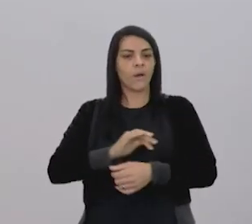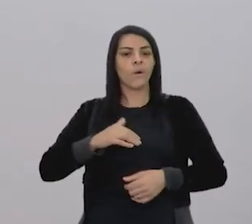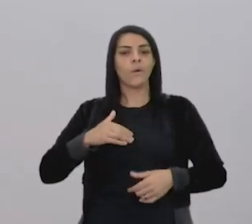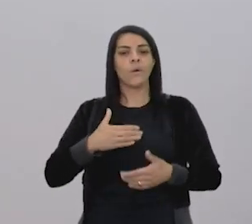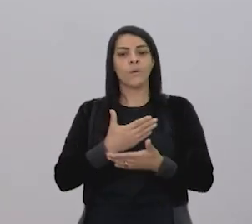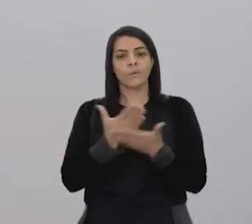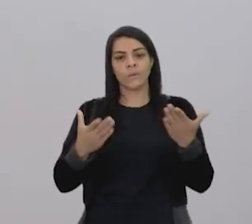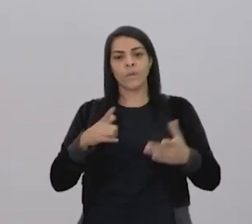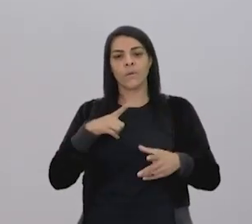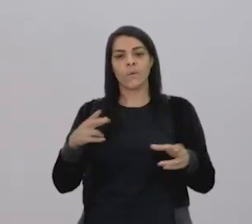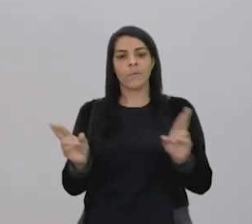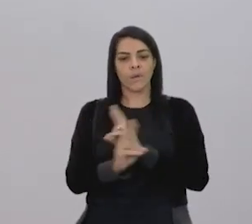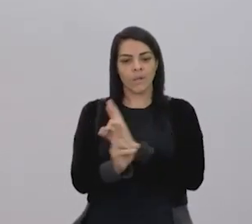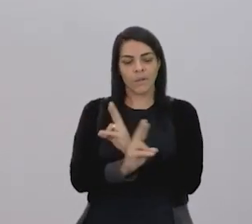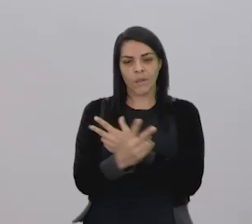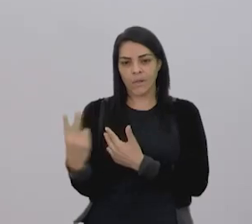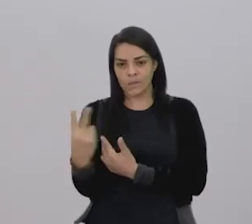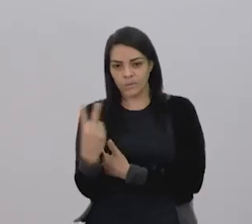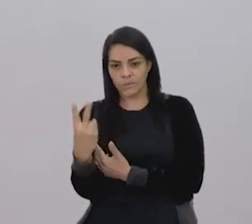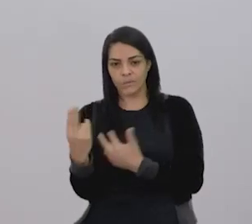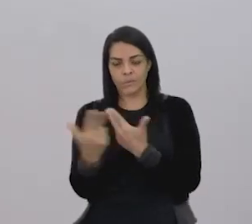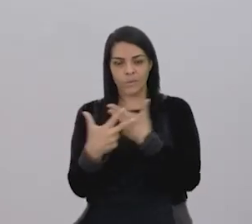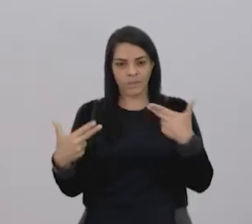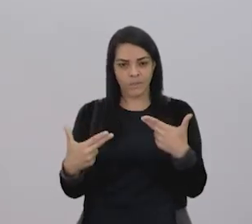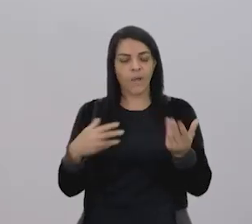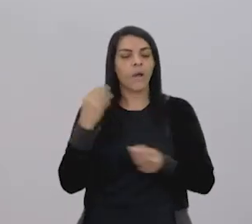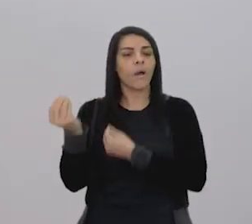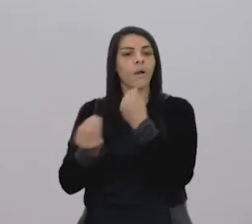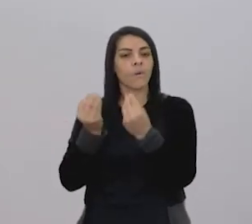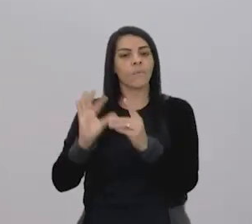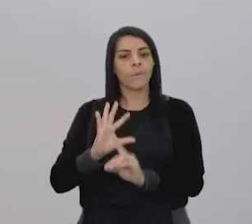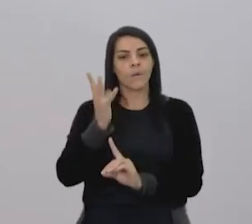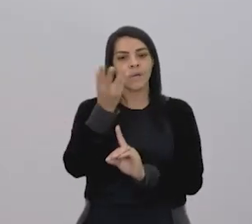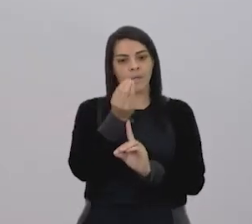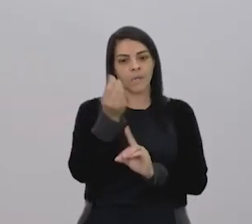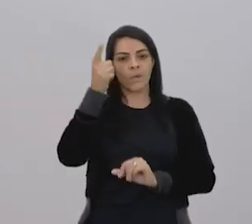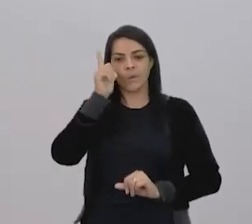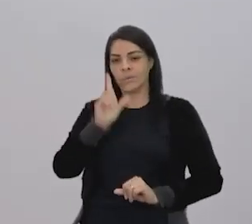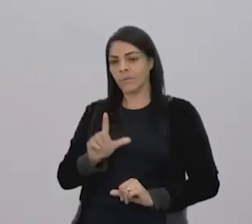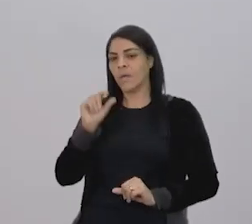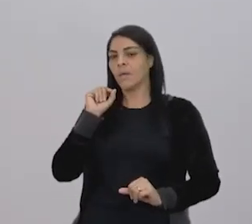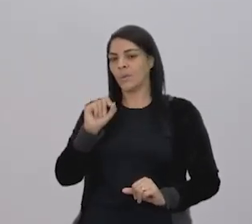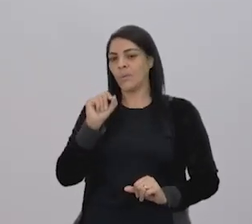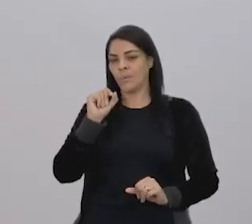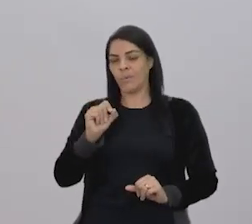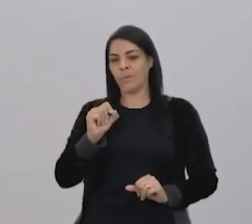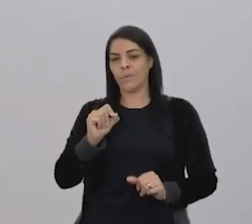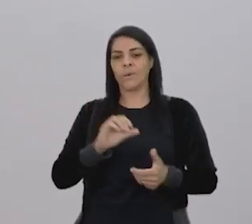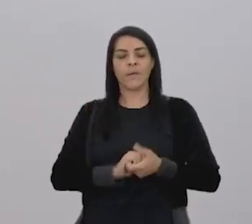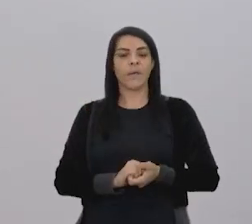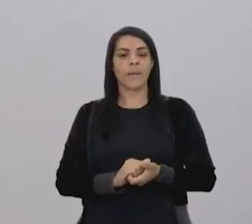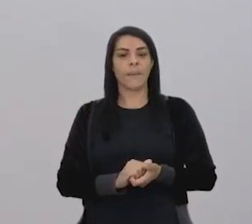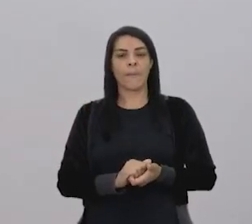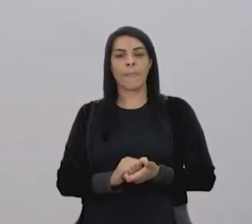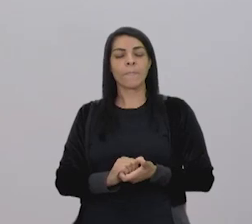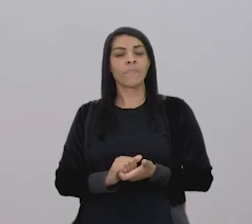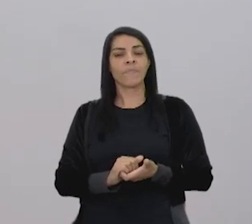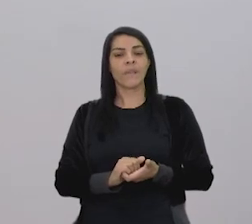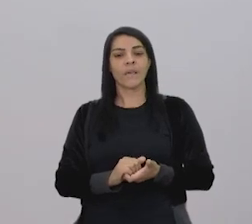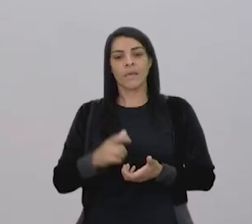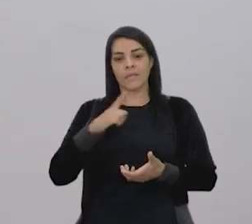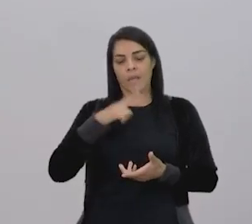duas coisas. Então, como que a arte ela consegue escapar, ela consegue ser um fator